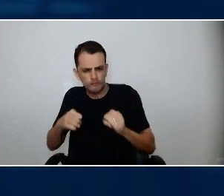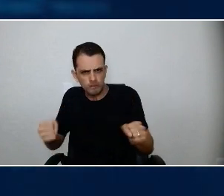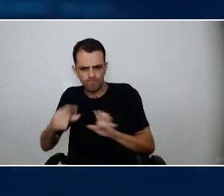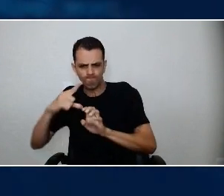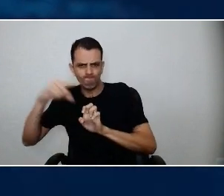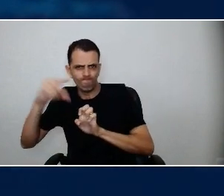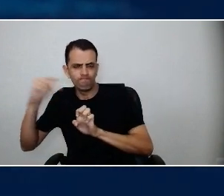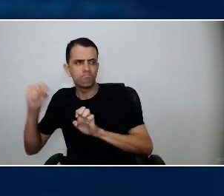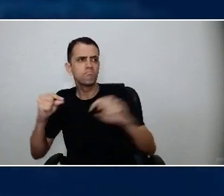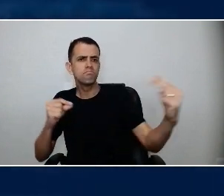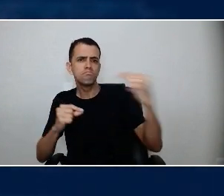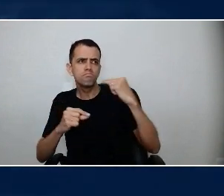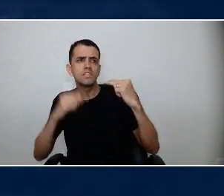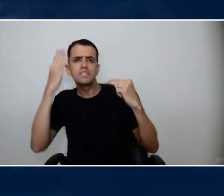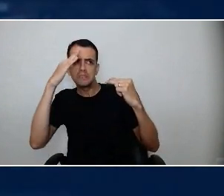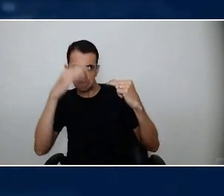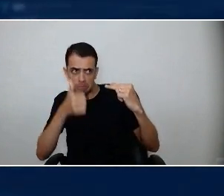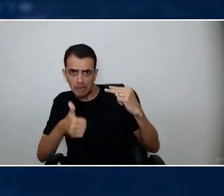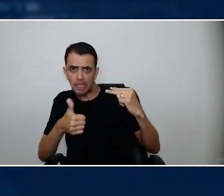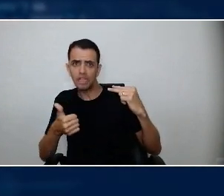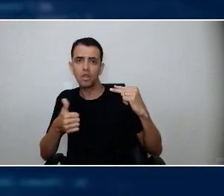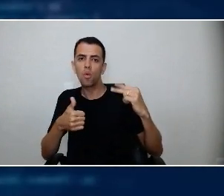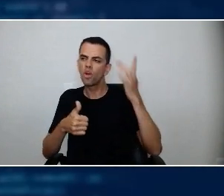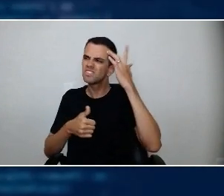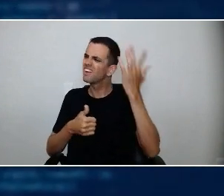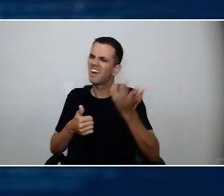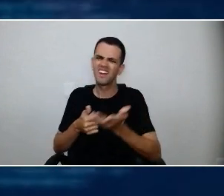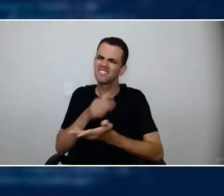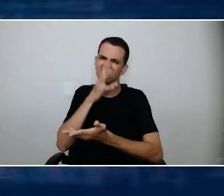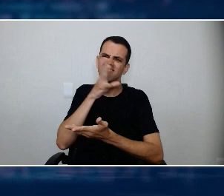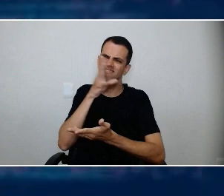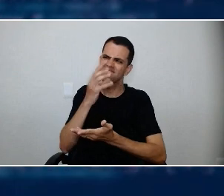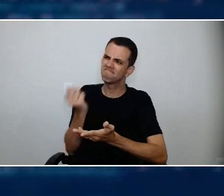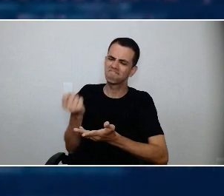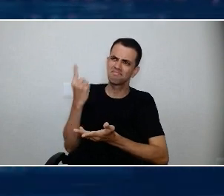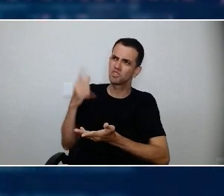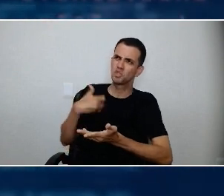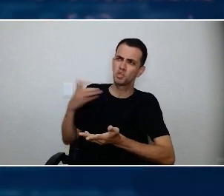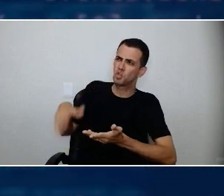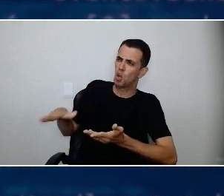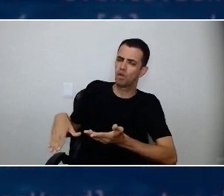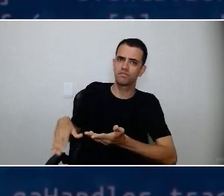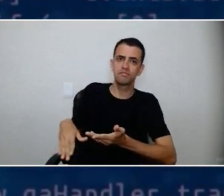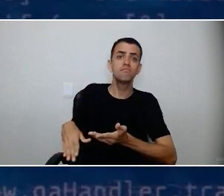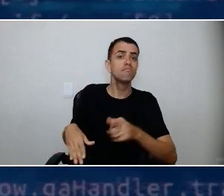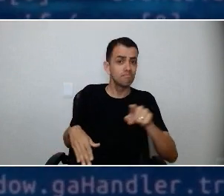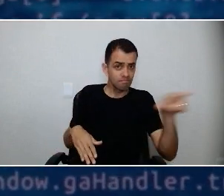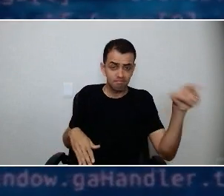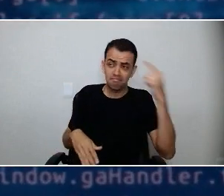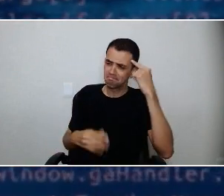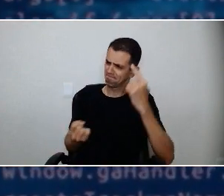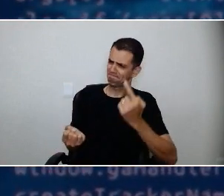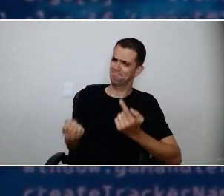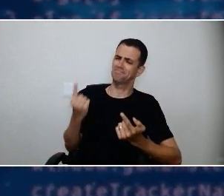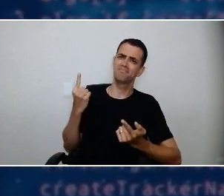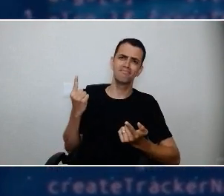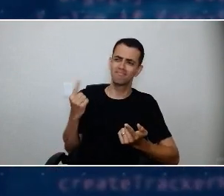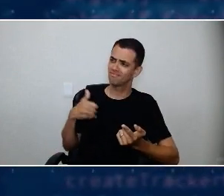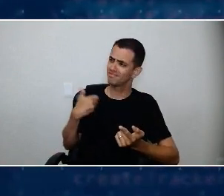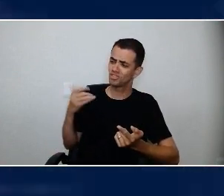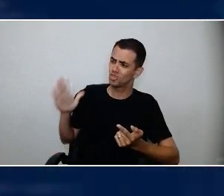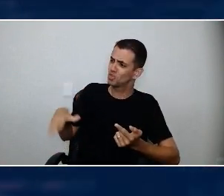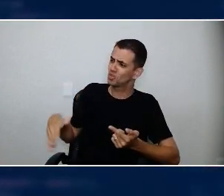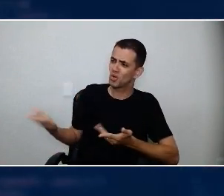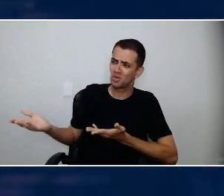paixões ou achavam que estranho começasse tão cedo eles achavam extremamente estranho porque eram mundos totalmente diferentes para eles